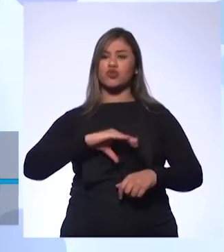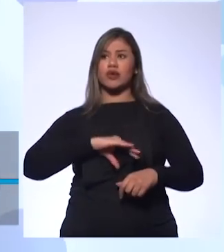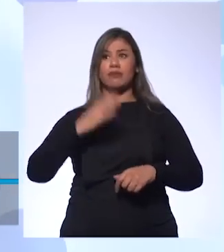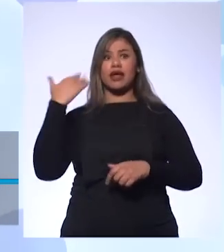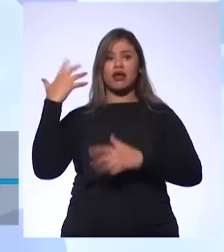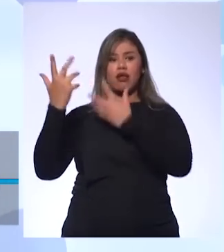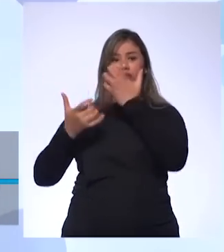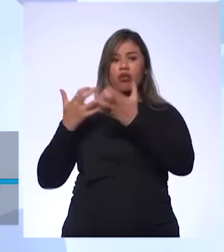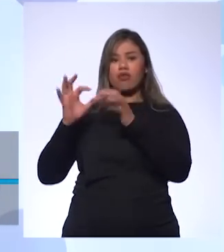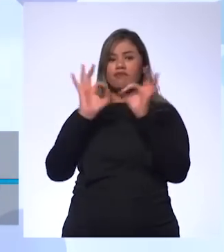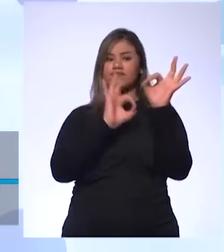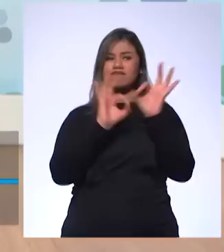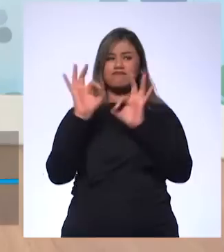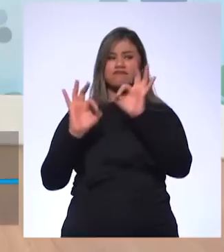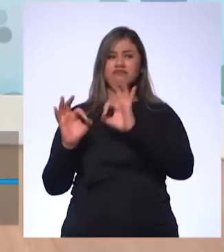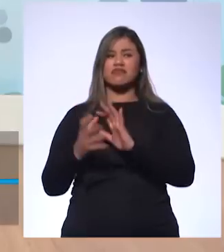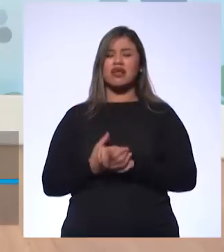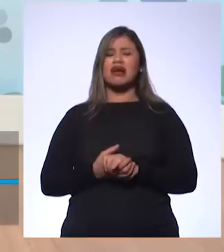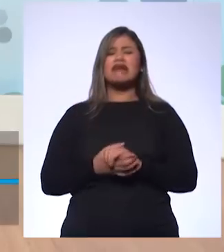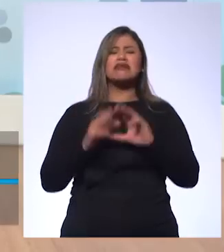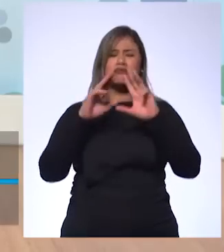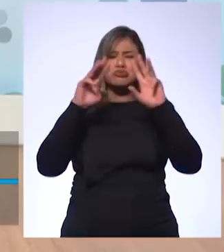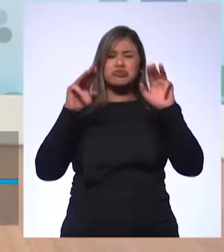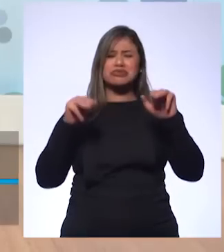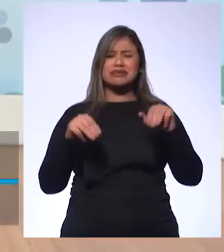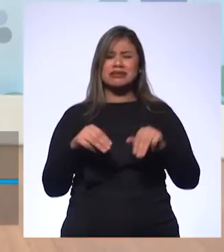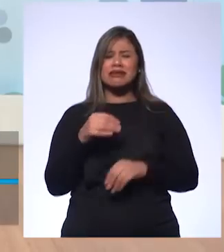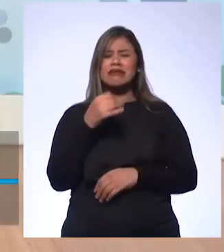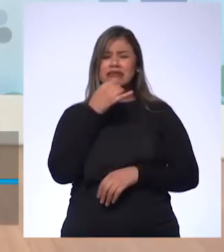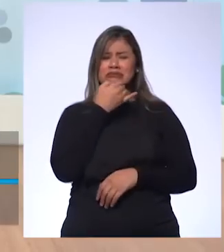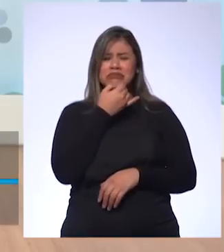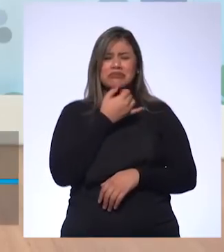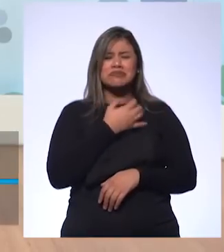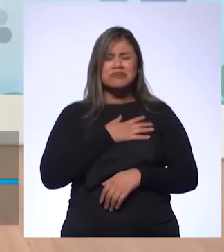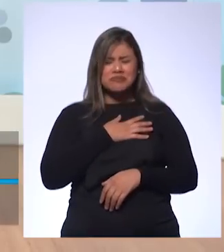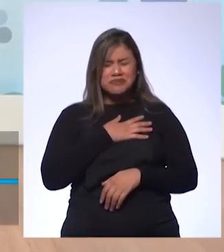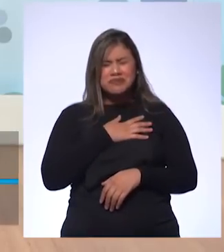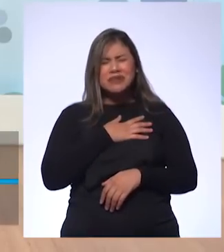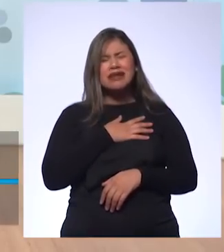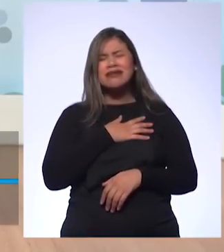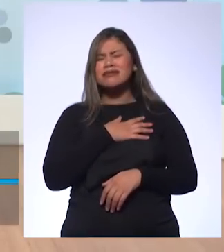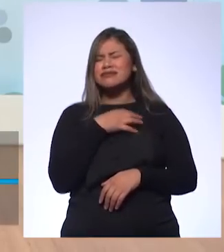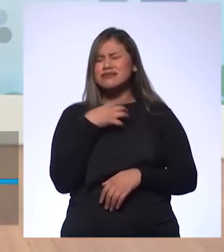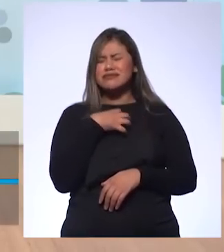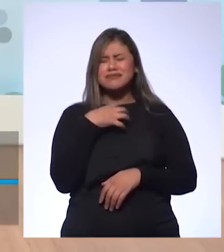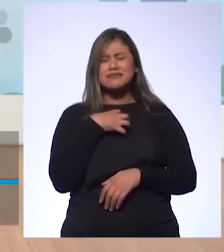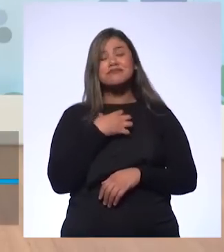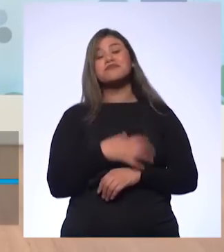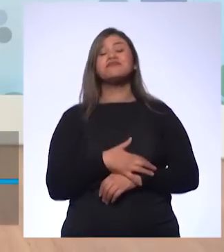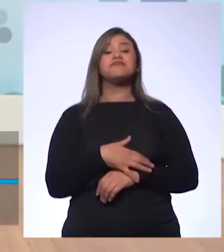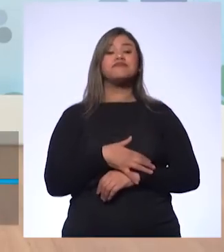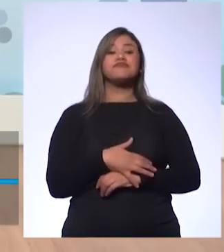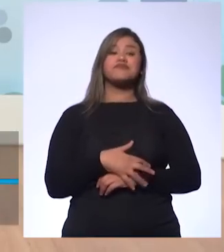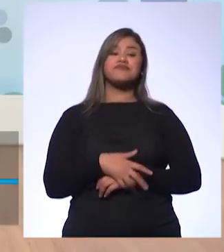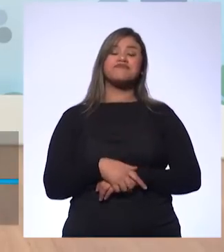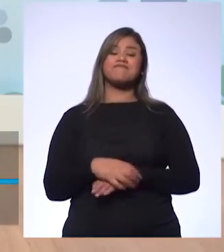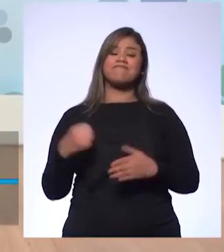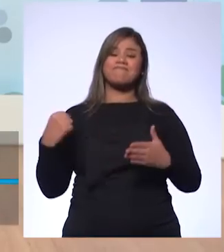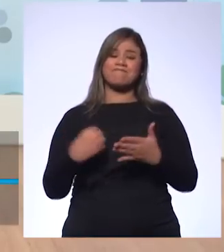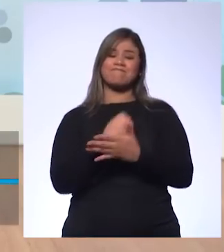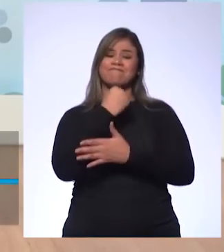Tem, Não enfim, fala museus. disso que eu já fico com vontade de é, chorar. Não fala do Museu da Língua Portuguesa, Bagline. enfim, Poxa,